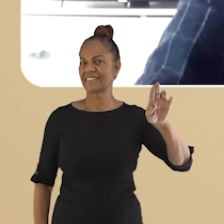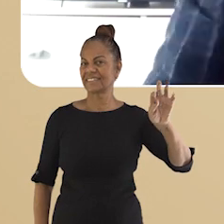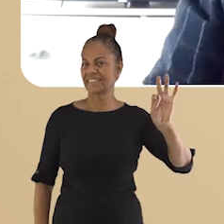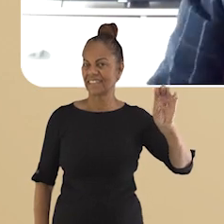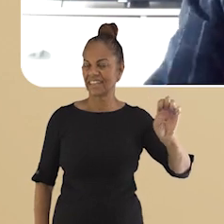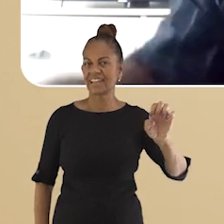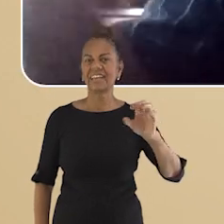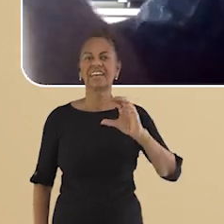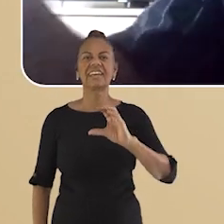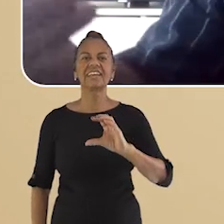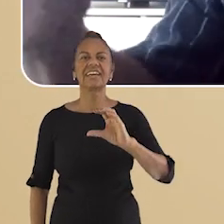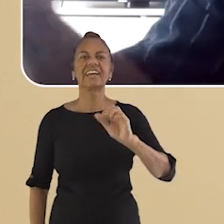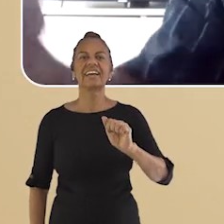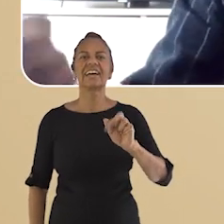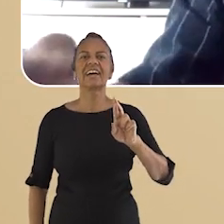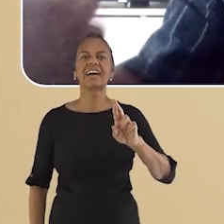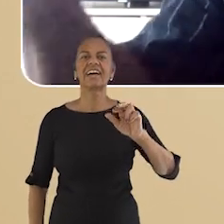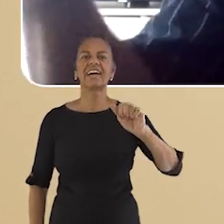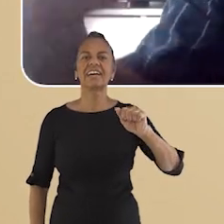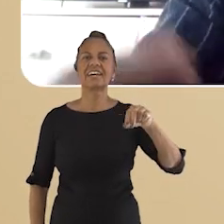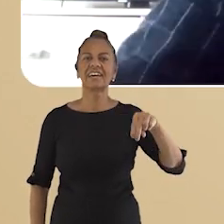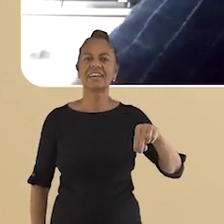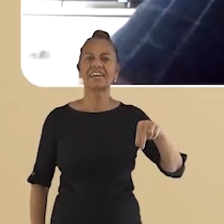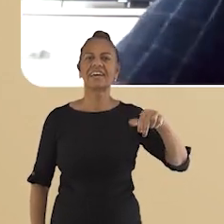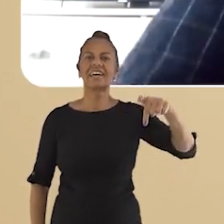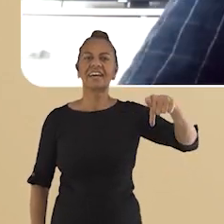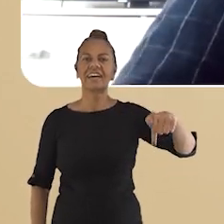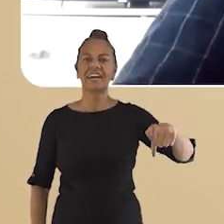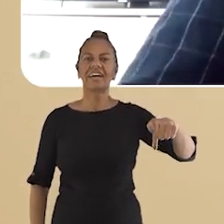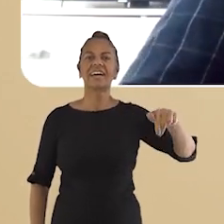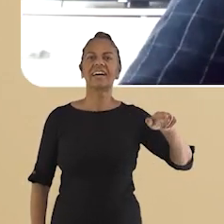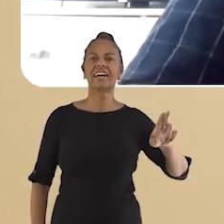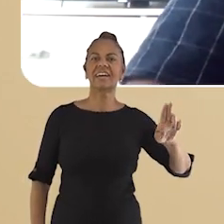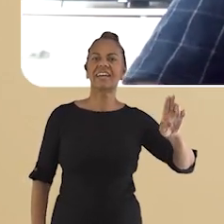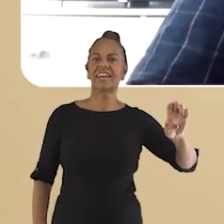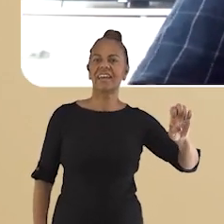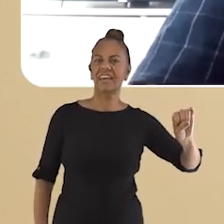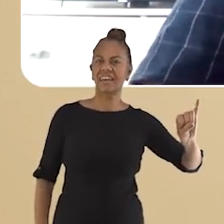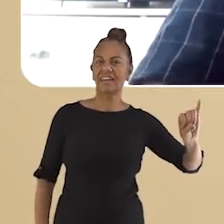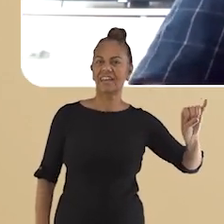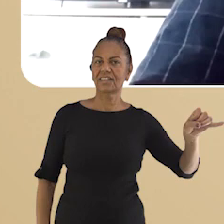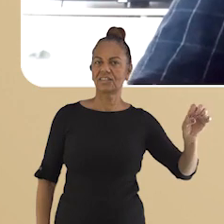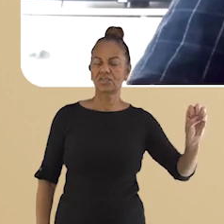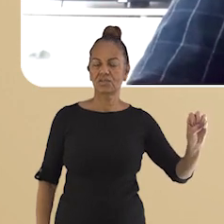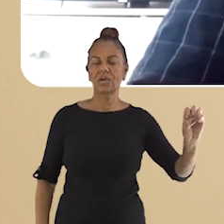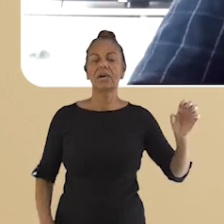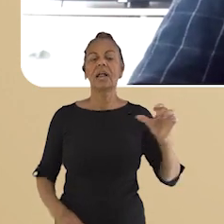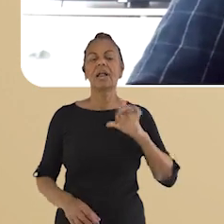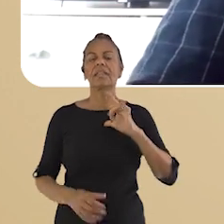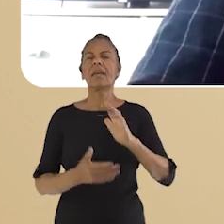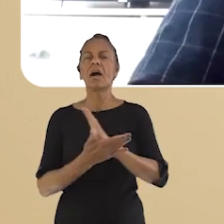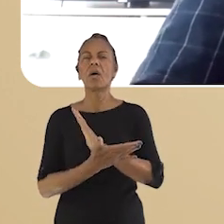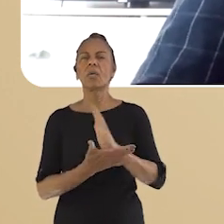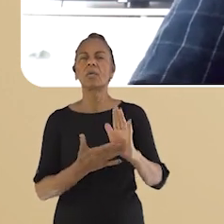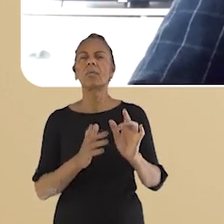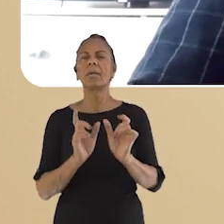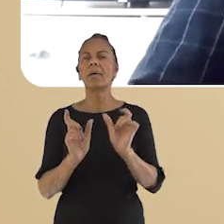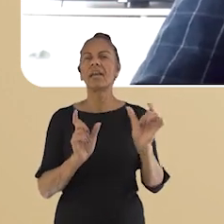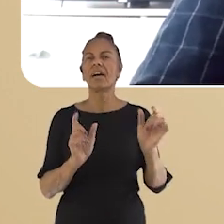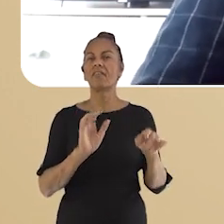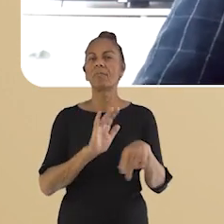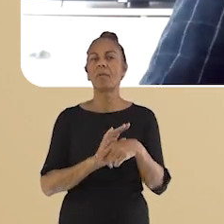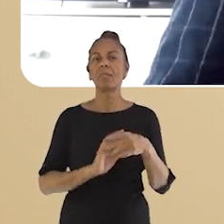caranguejo. Mas também nós temos palavras na língua portuguesa em que esta sílaba